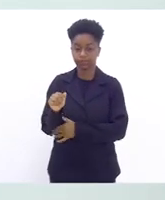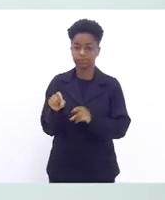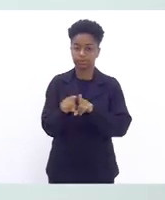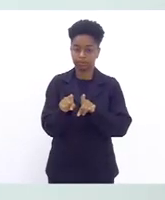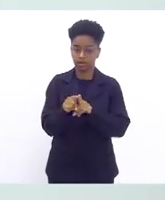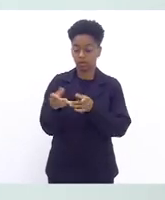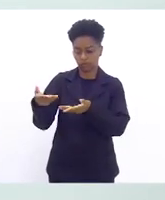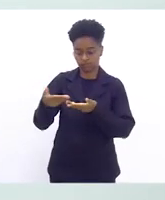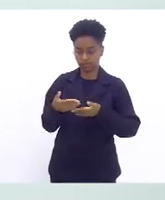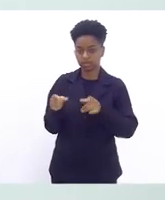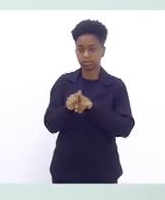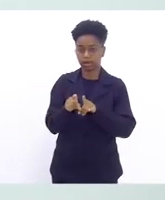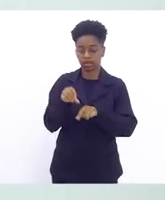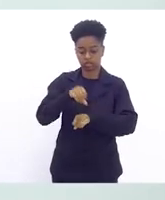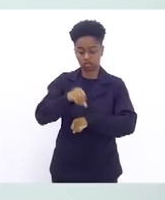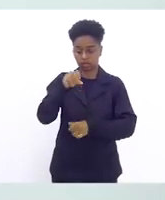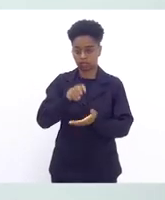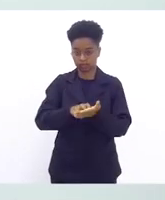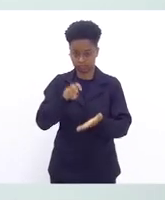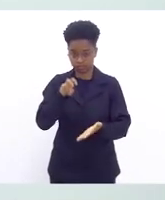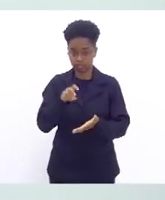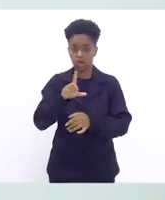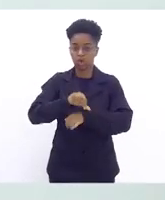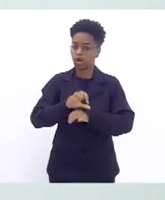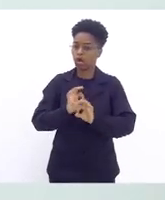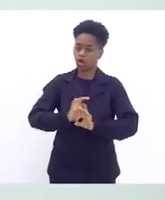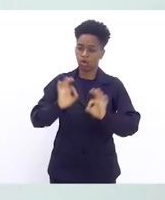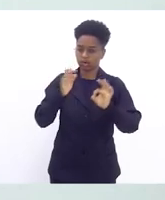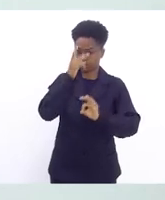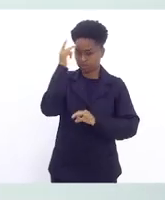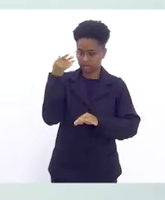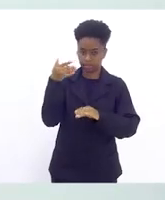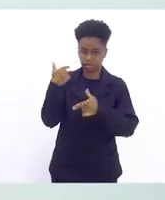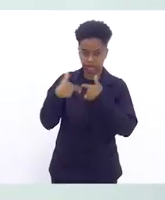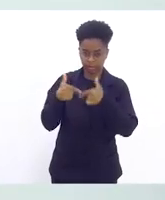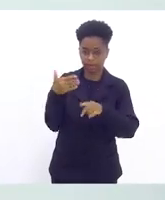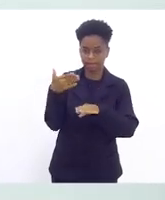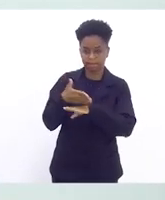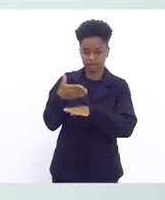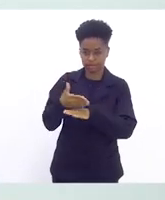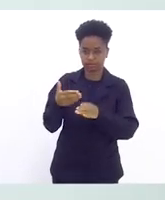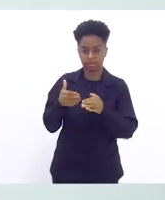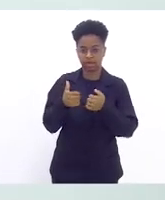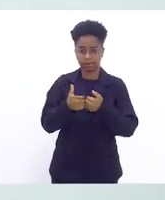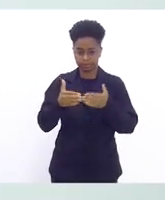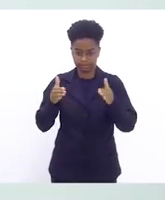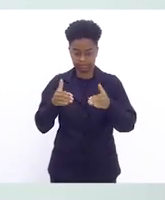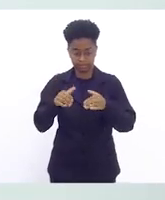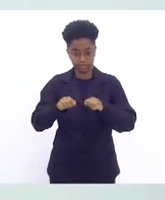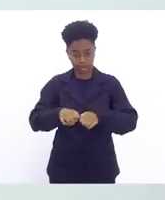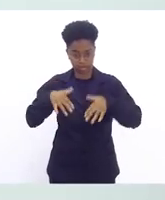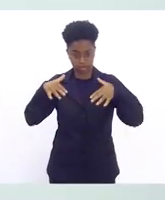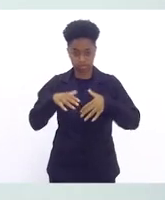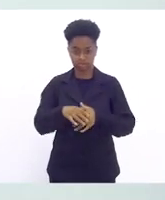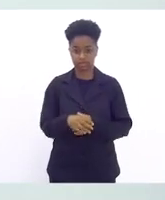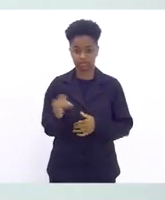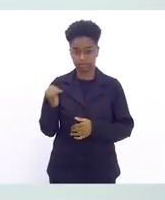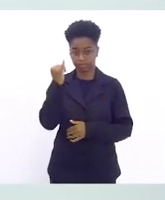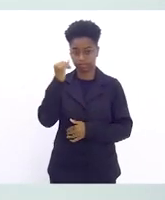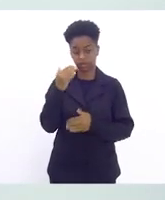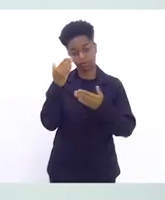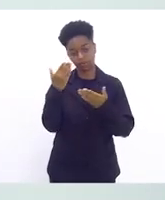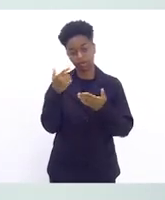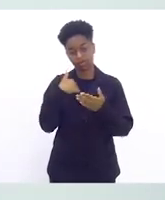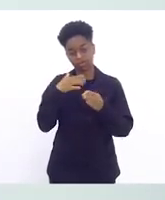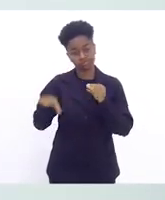às 9 horas da manhã horário ótimo para quem trabalha participar de uma audiência pública de tamanha relevância era isso que eu gostaria